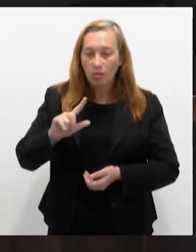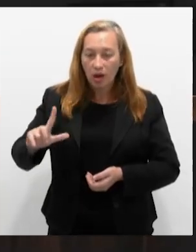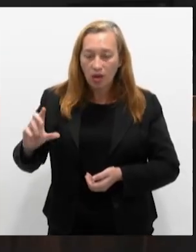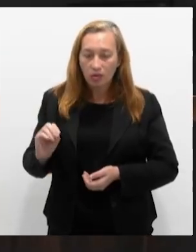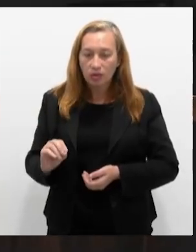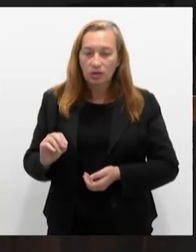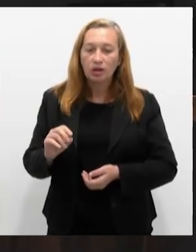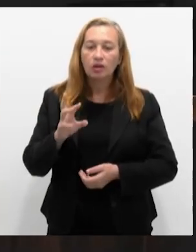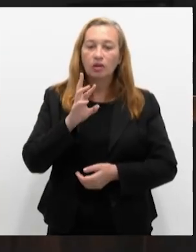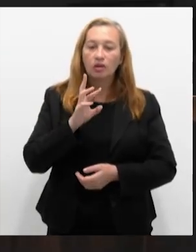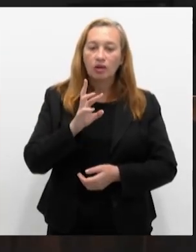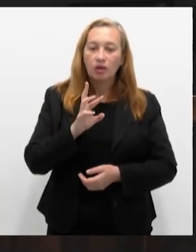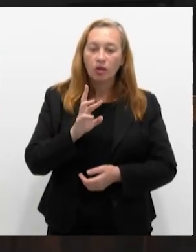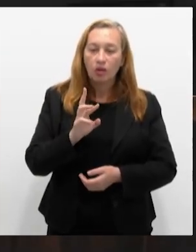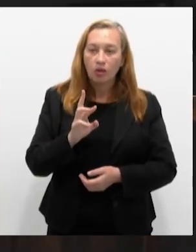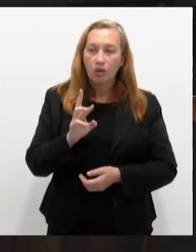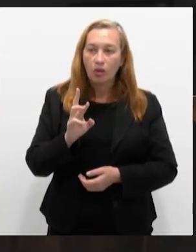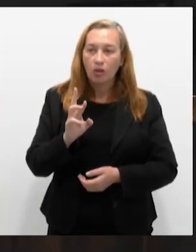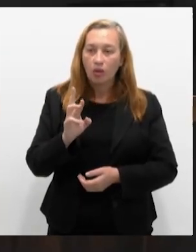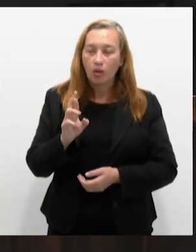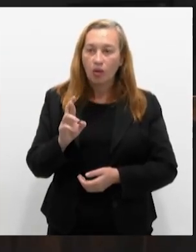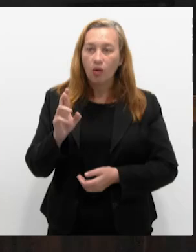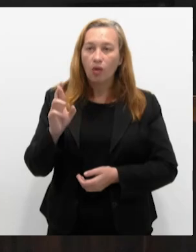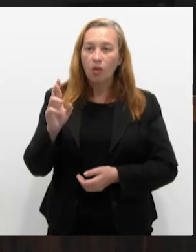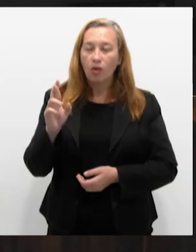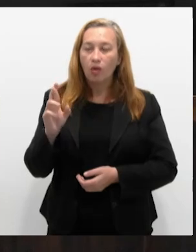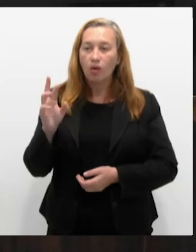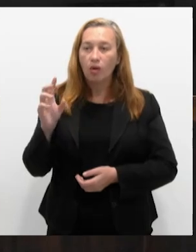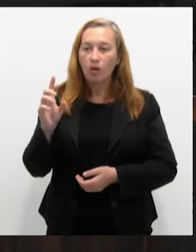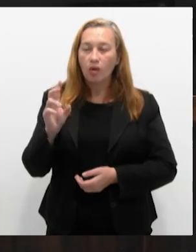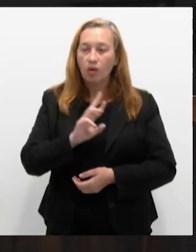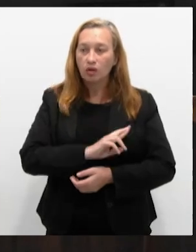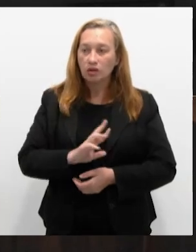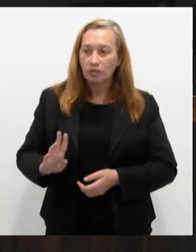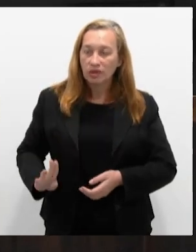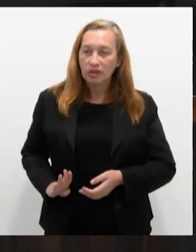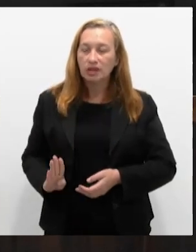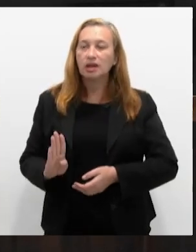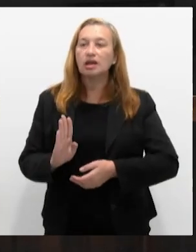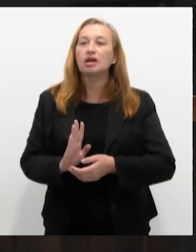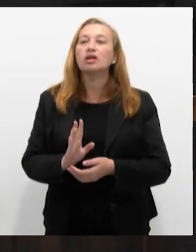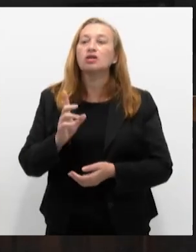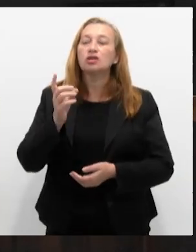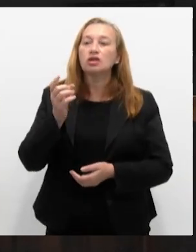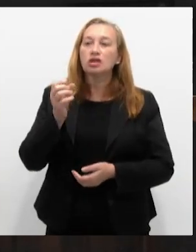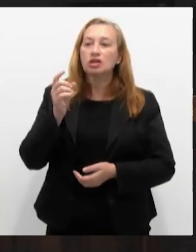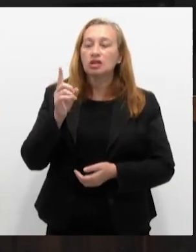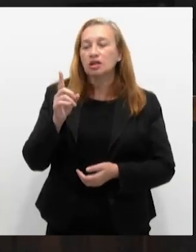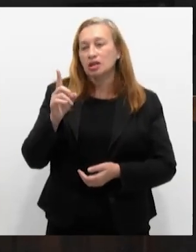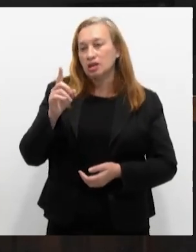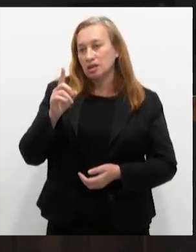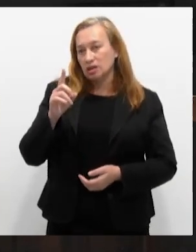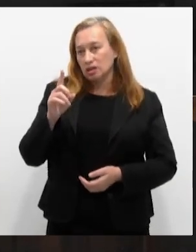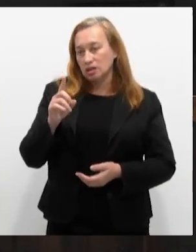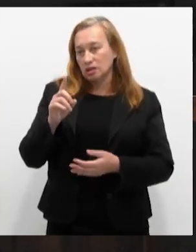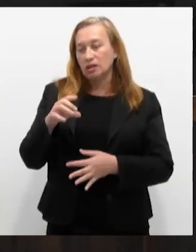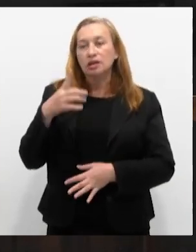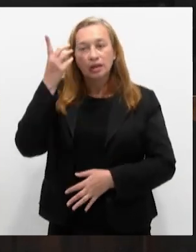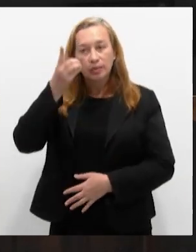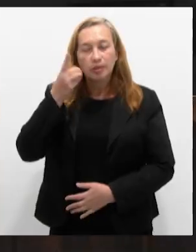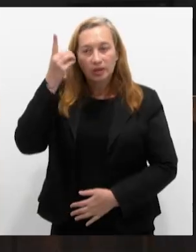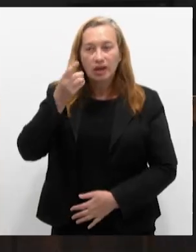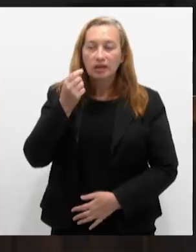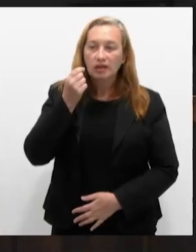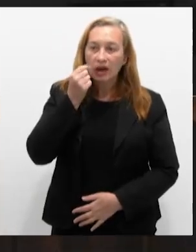Librelon, Rodrigo Bacelar, Zeidan, Cláudio Caiado, Índia Ramelau, Brazão, Giovanni Ratinho e Vitor Júnior, que